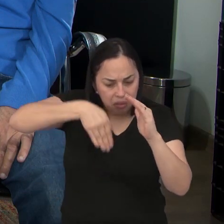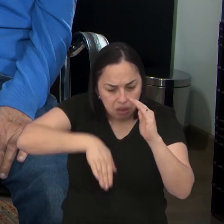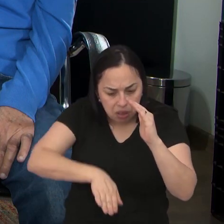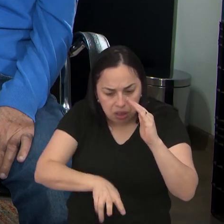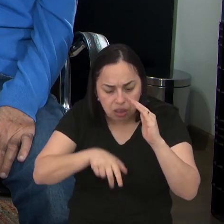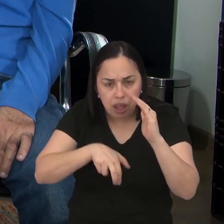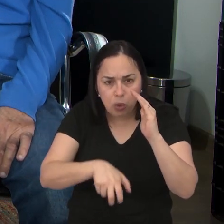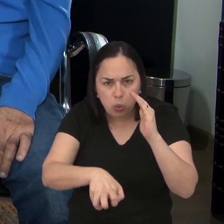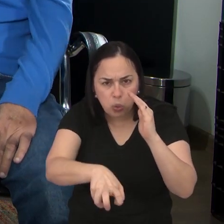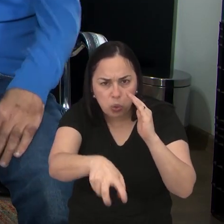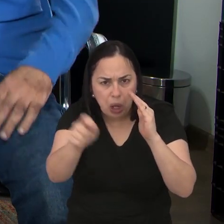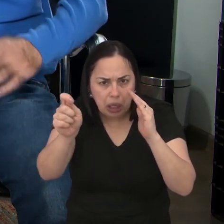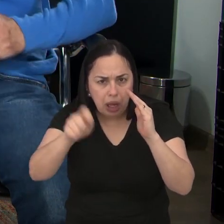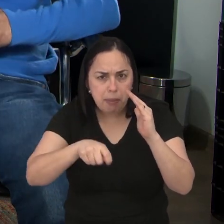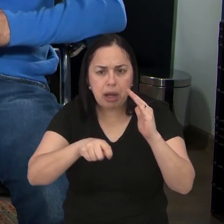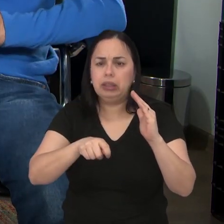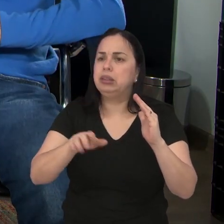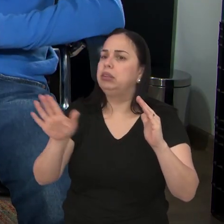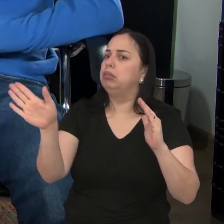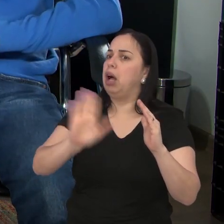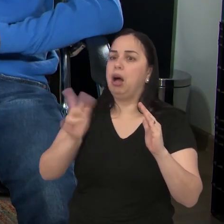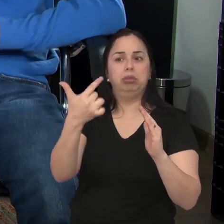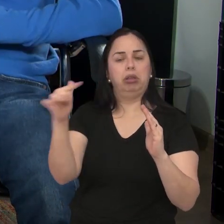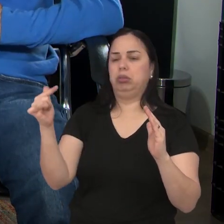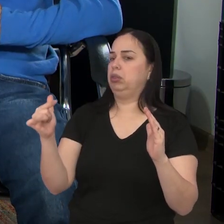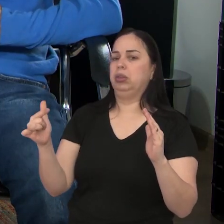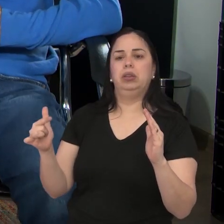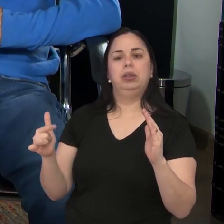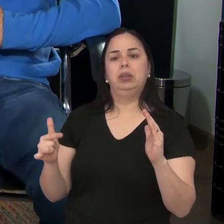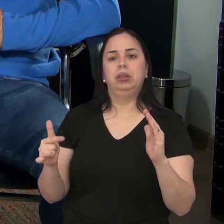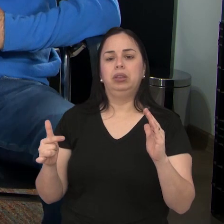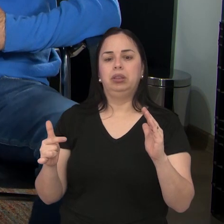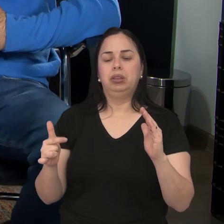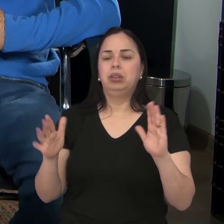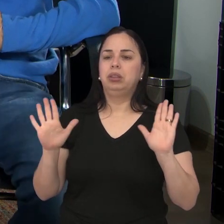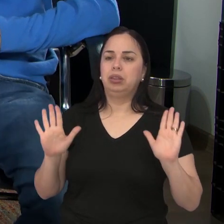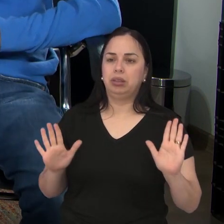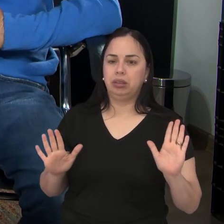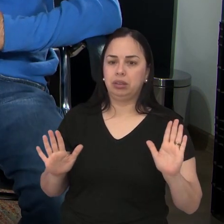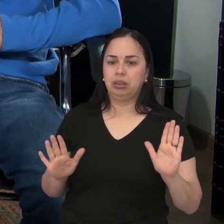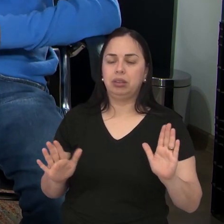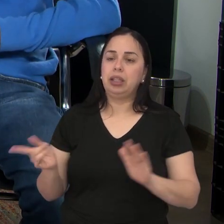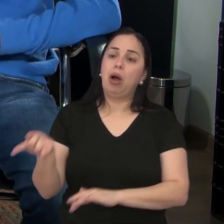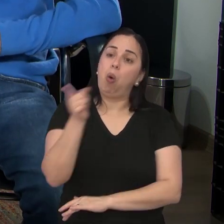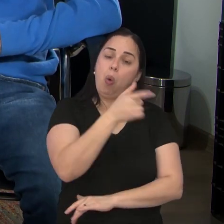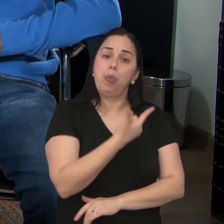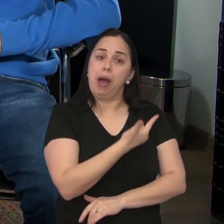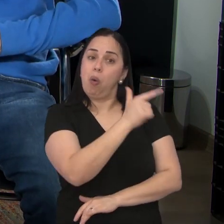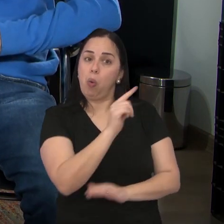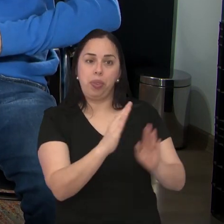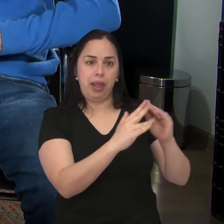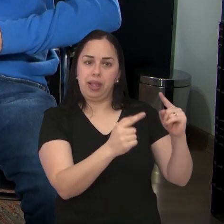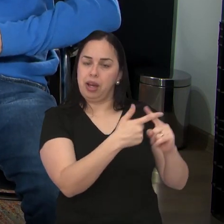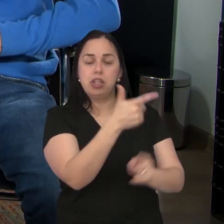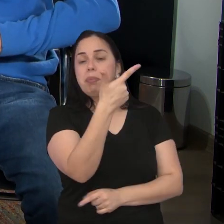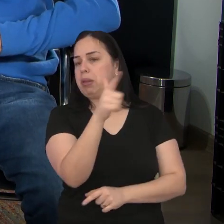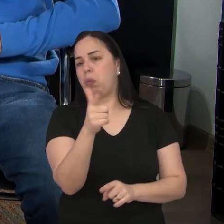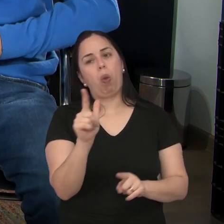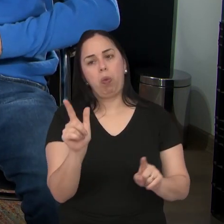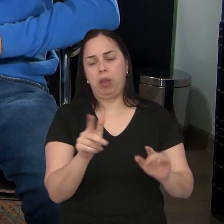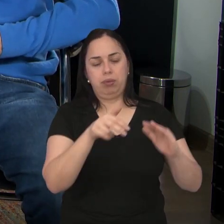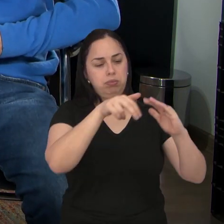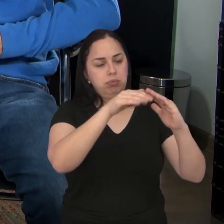parêntese. Nem na matriz, acredito. Eu não posso ser, nem no São Benedito. Até uma